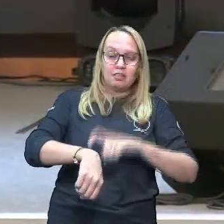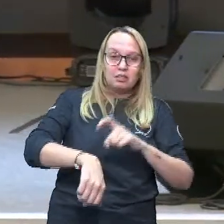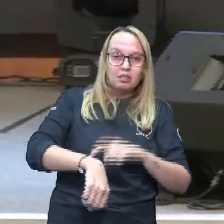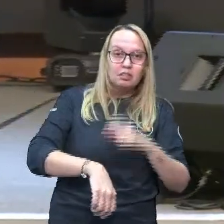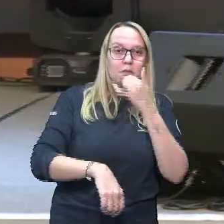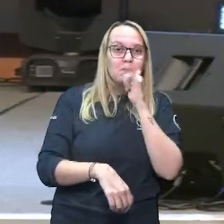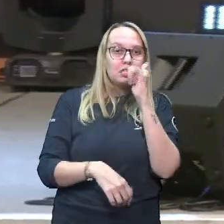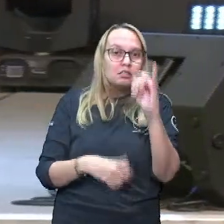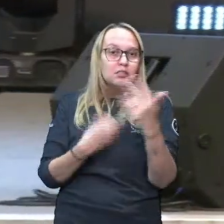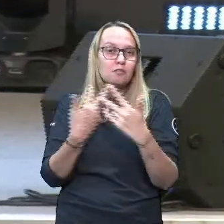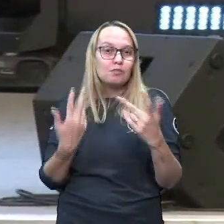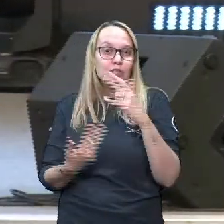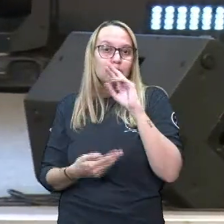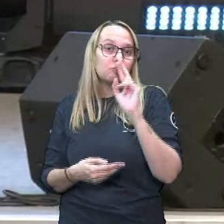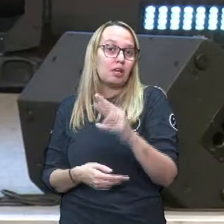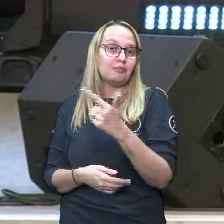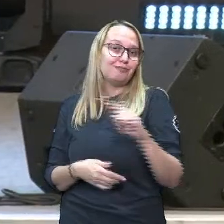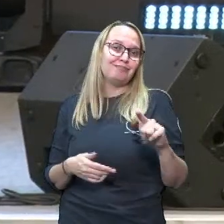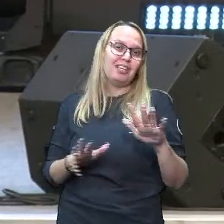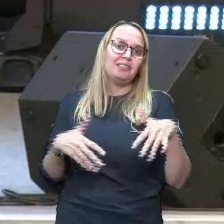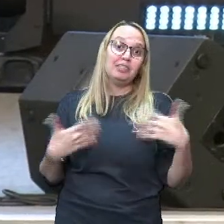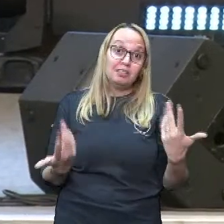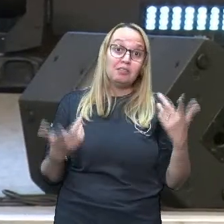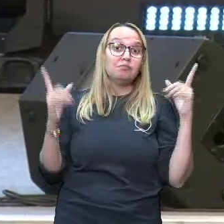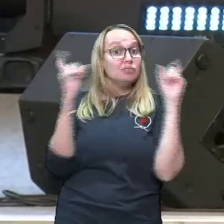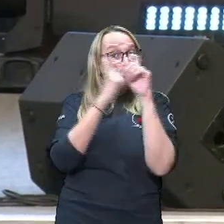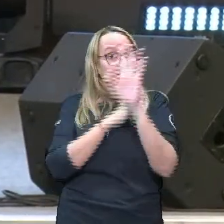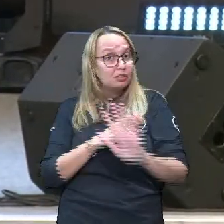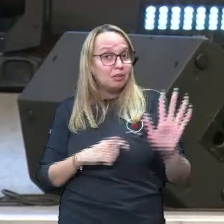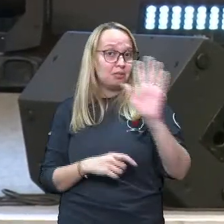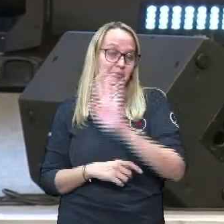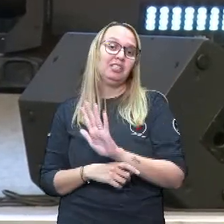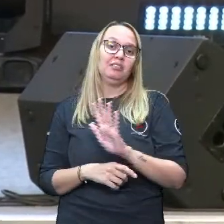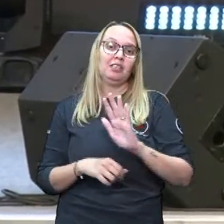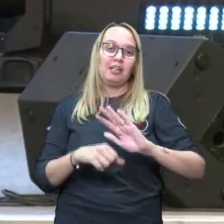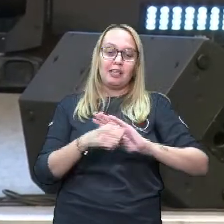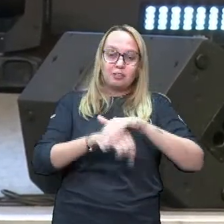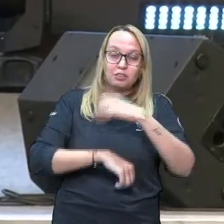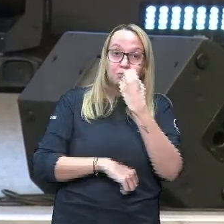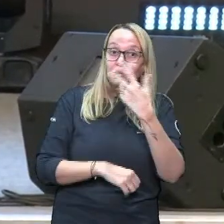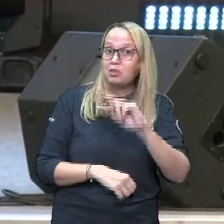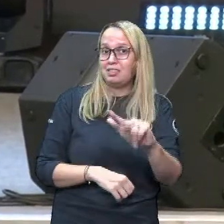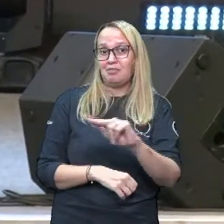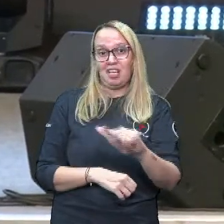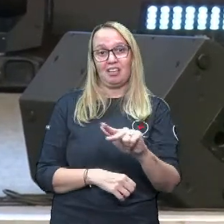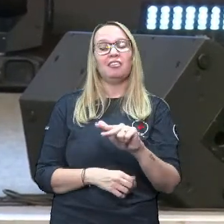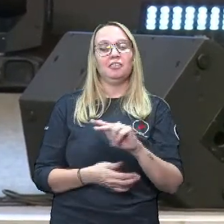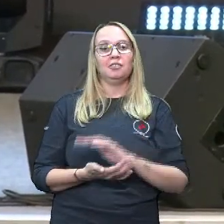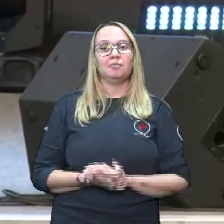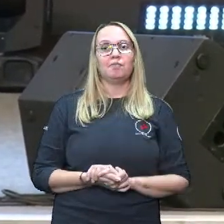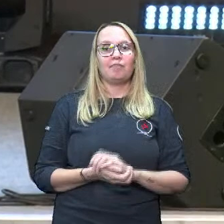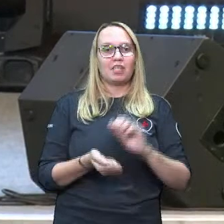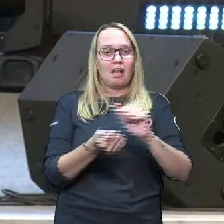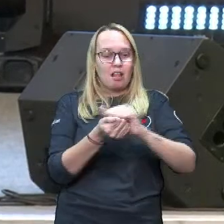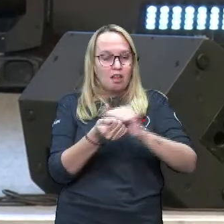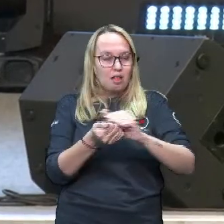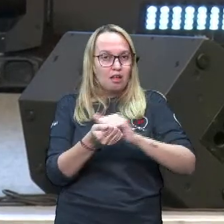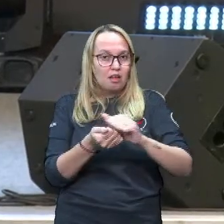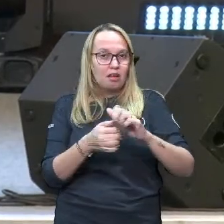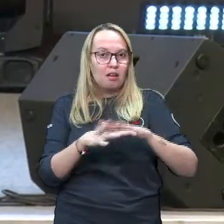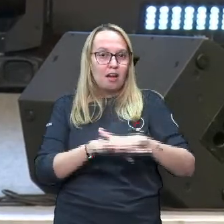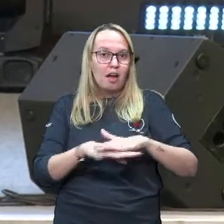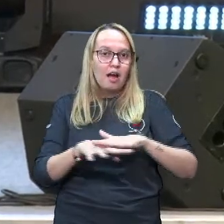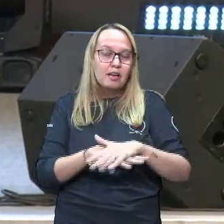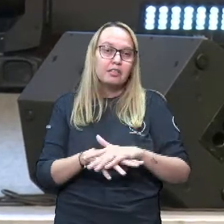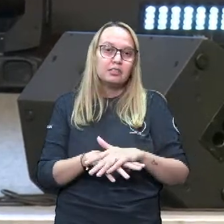numa coisa que não deu retorno. Então o clima está tenso. A noite não foi boa, eles não estão bem. E lavar a rede aqui é final